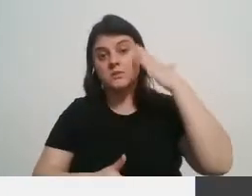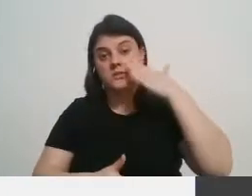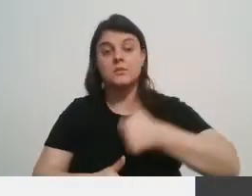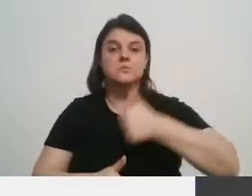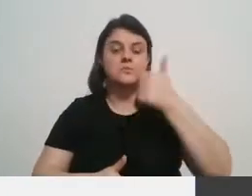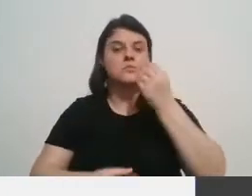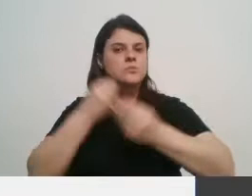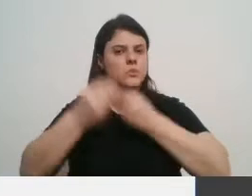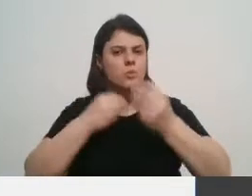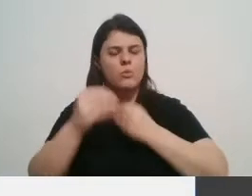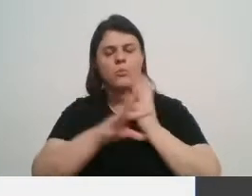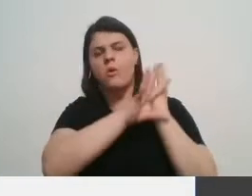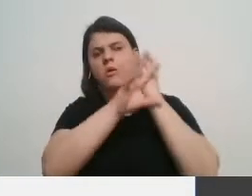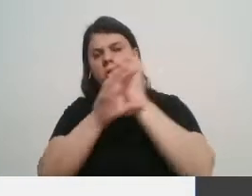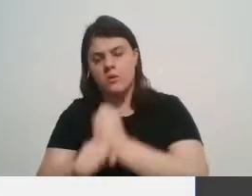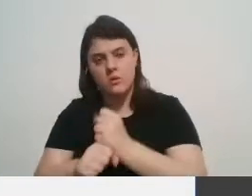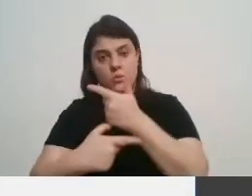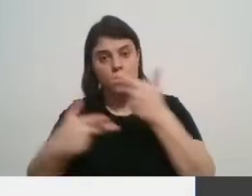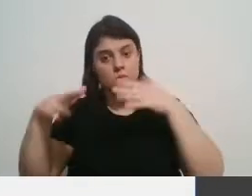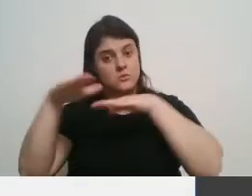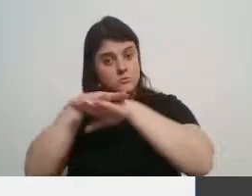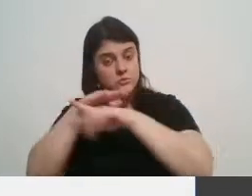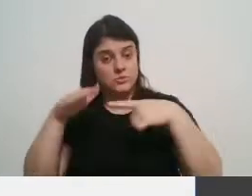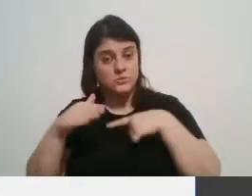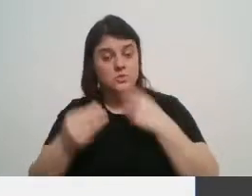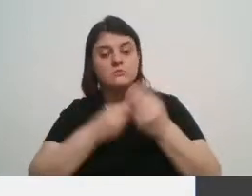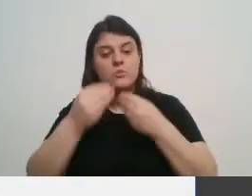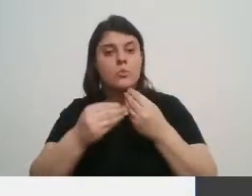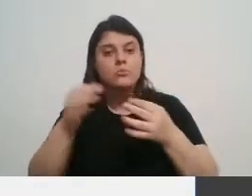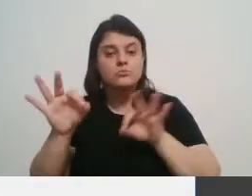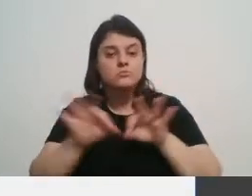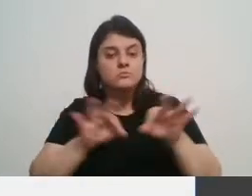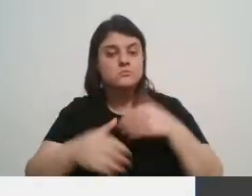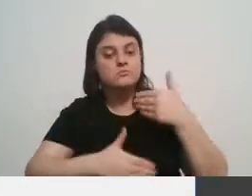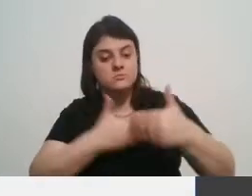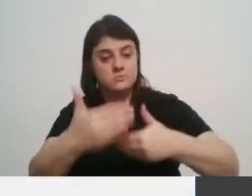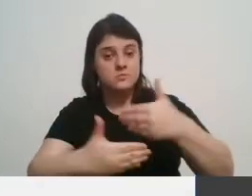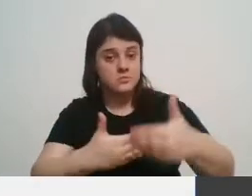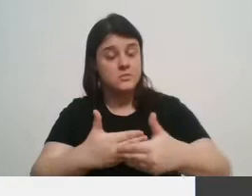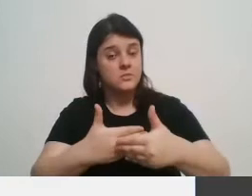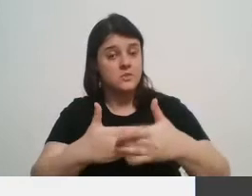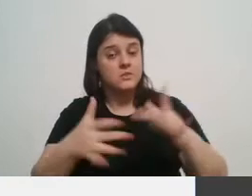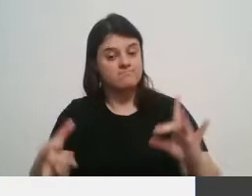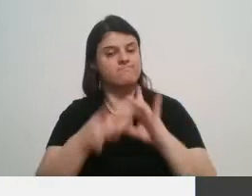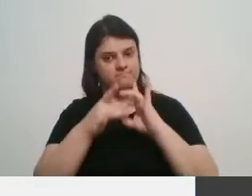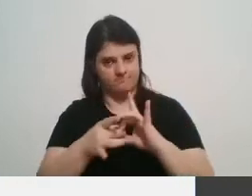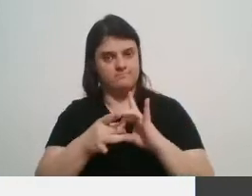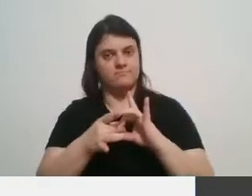dessa acumulação, né, e relacionar com a produção, que são processos muito interligados,